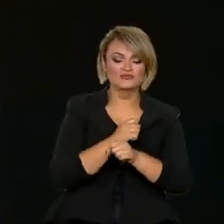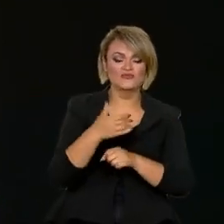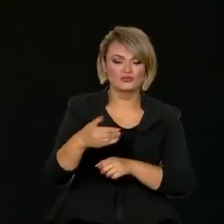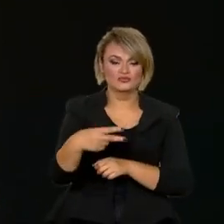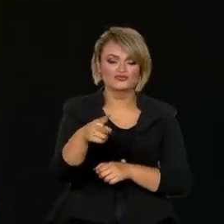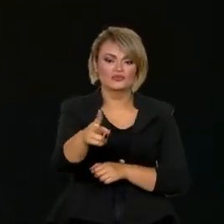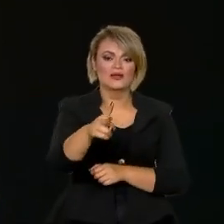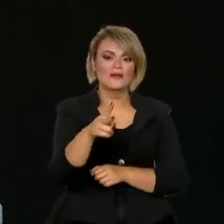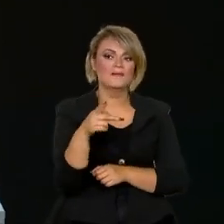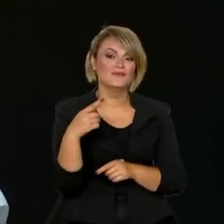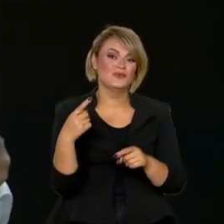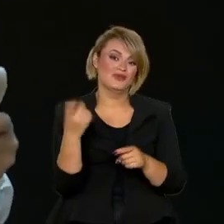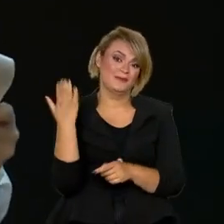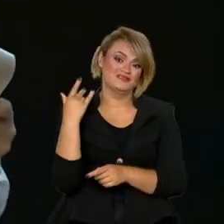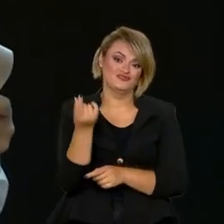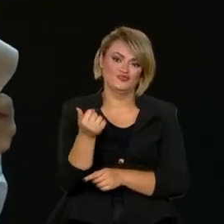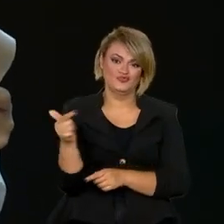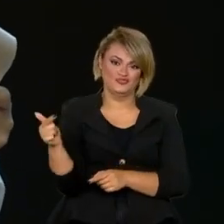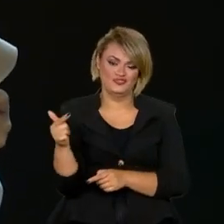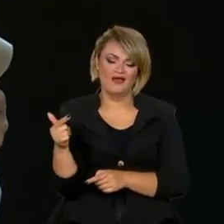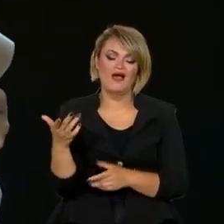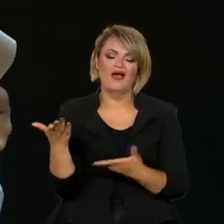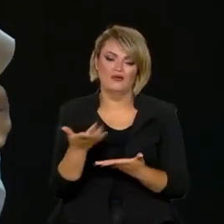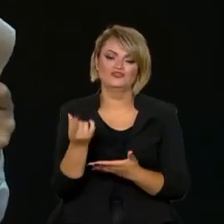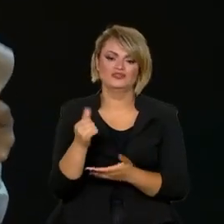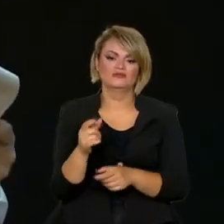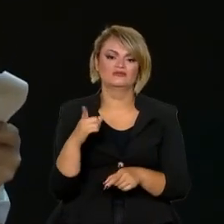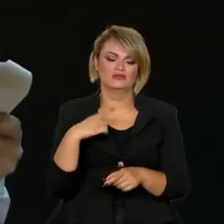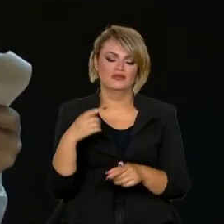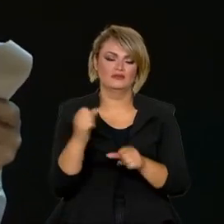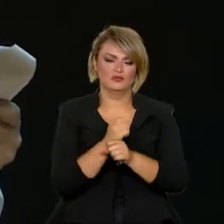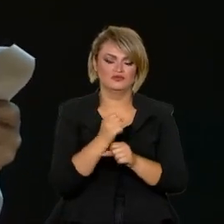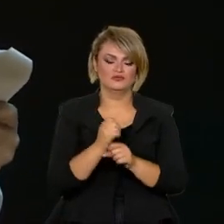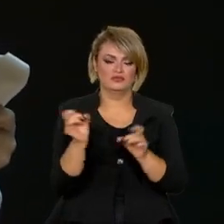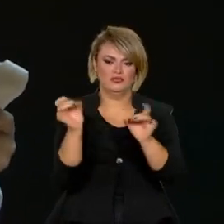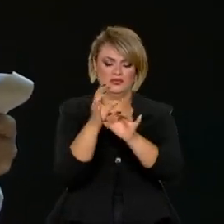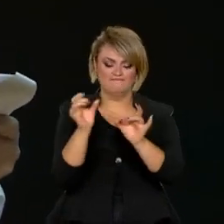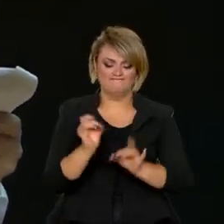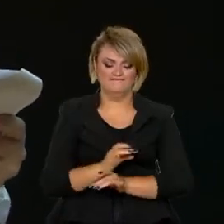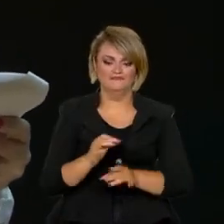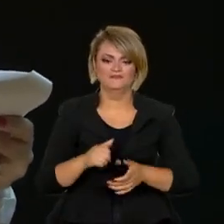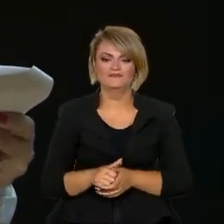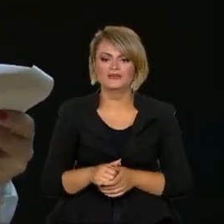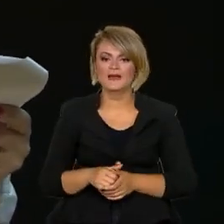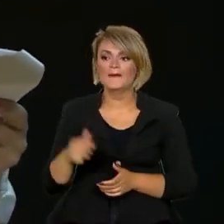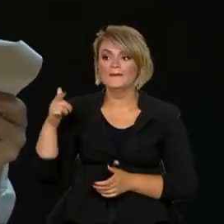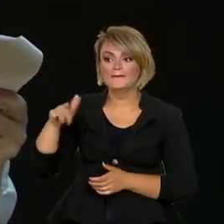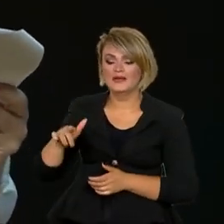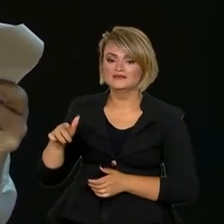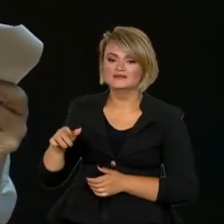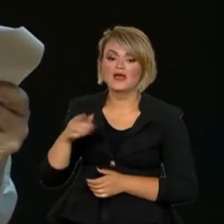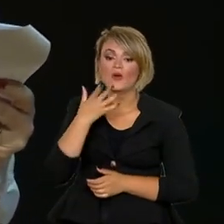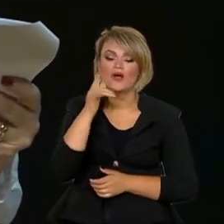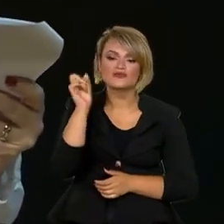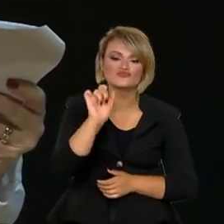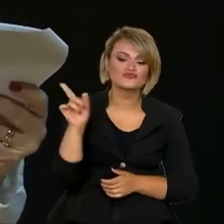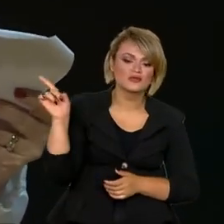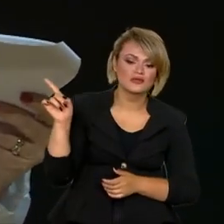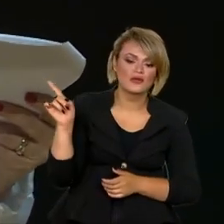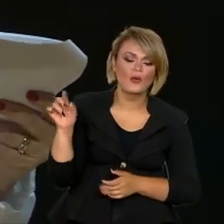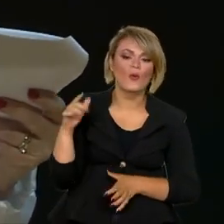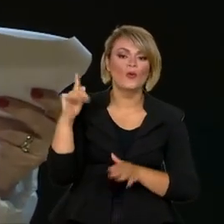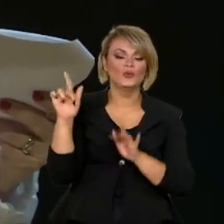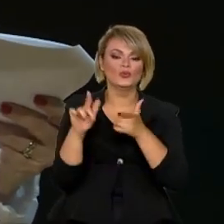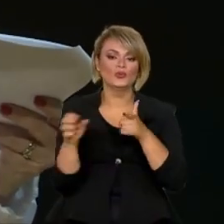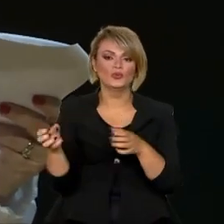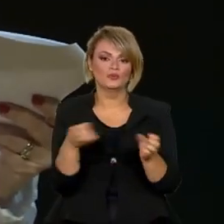para executá-las. Além disso, nós vamos dar continuidade, o azul também, para as novas